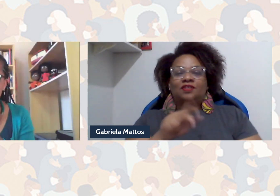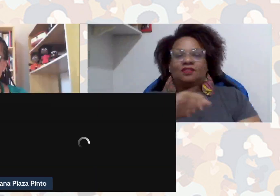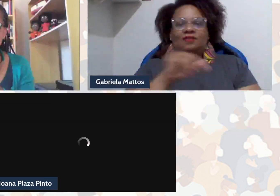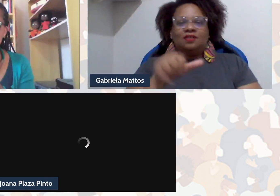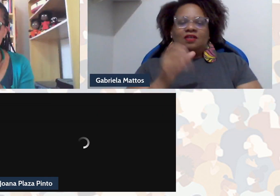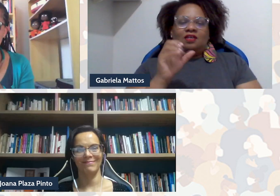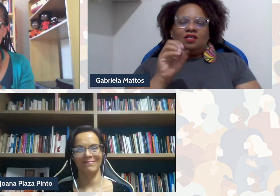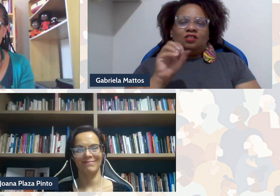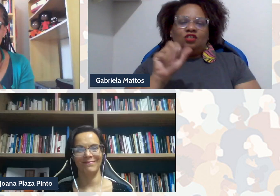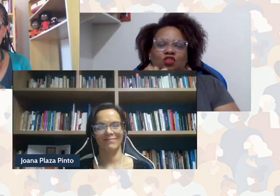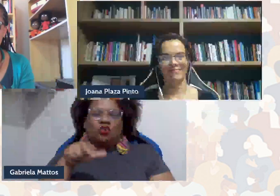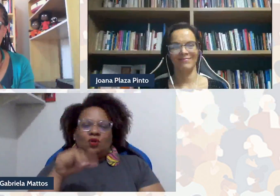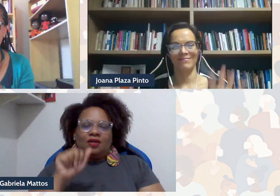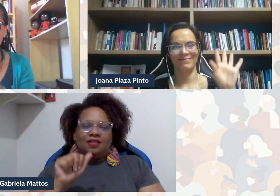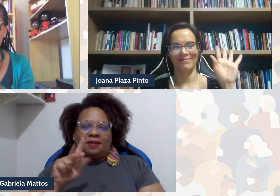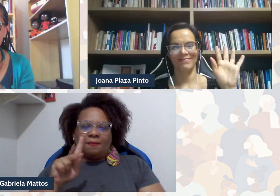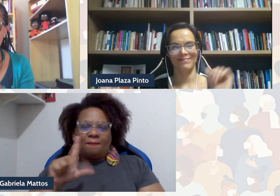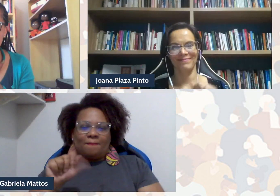Pinto.